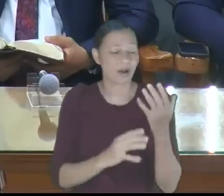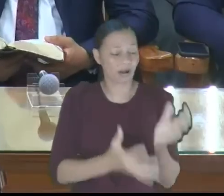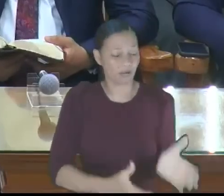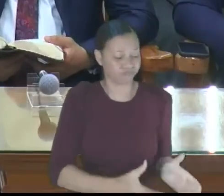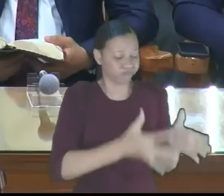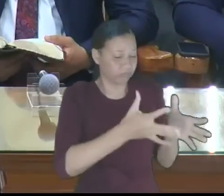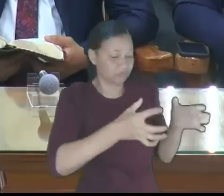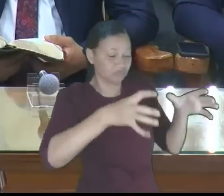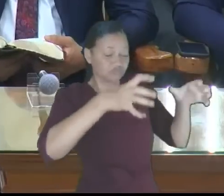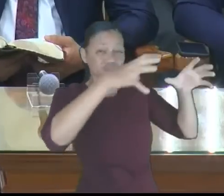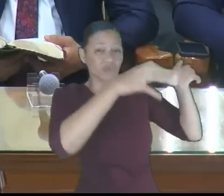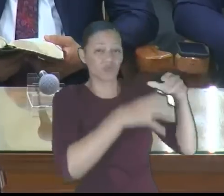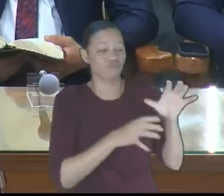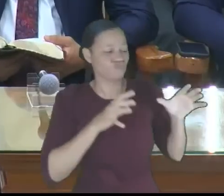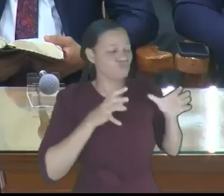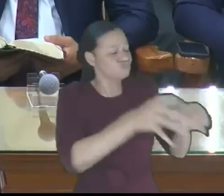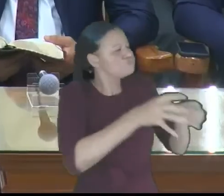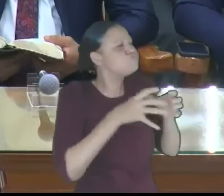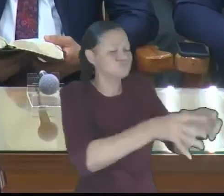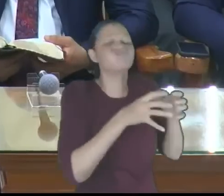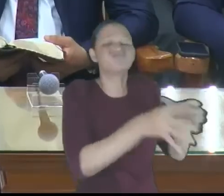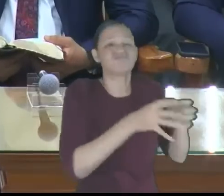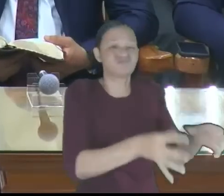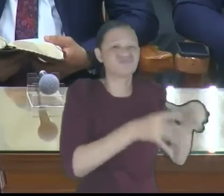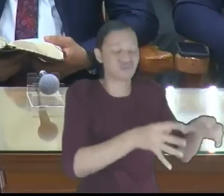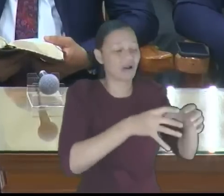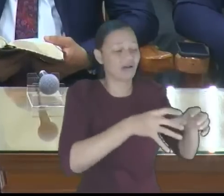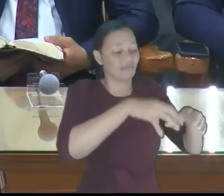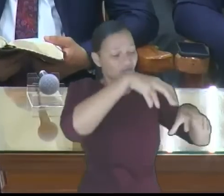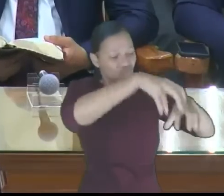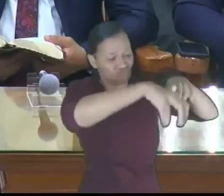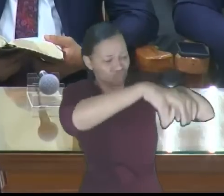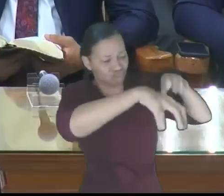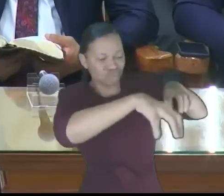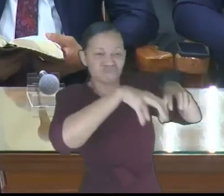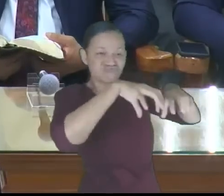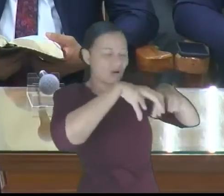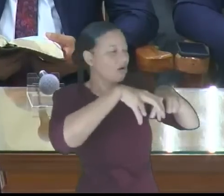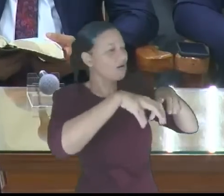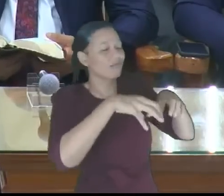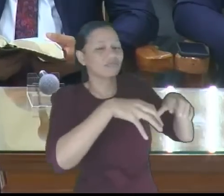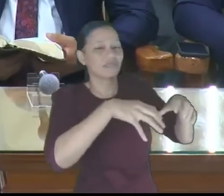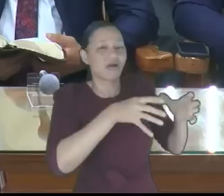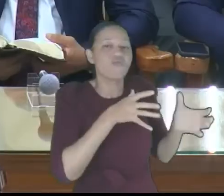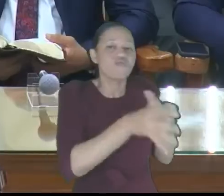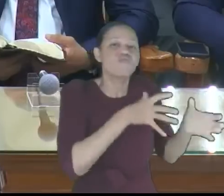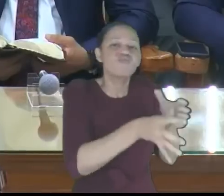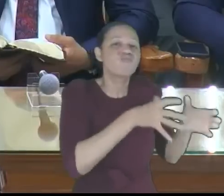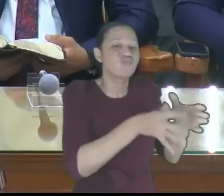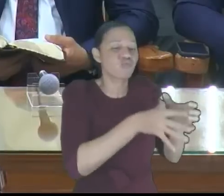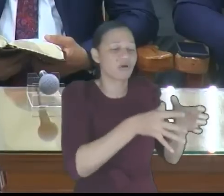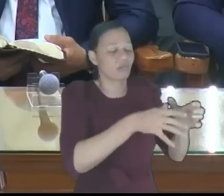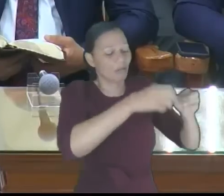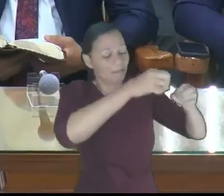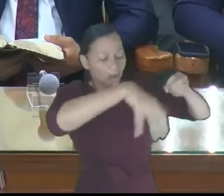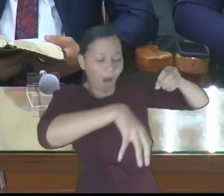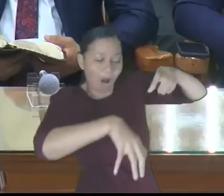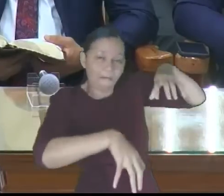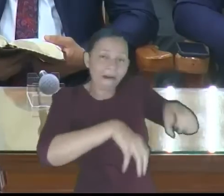que é que acontece? Quando você balança uma árvore carregada de frutos, o que é que acontece? Quando você balança a árvore, os frutos caem.